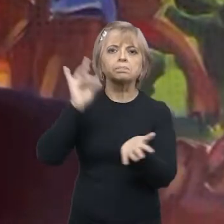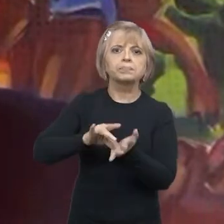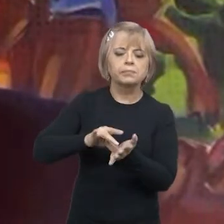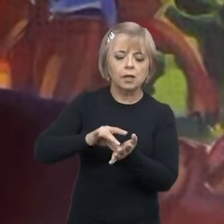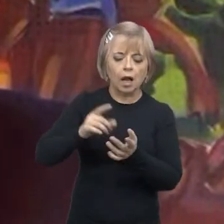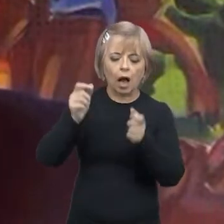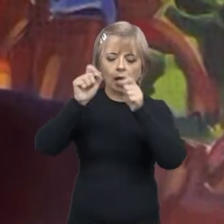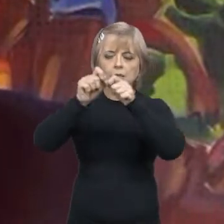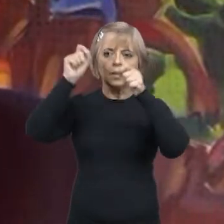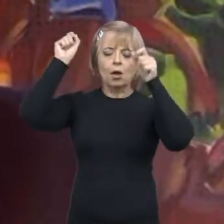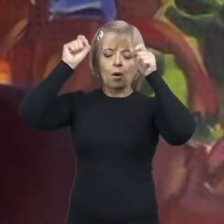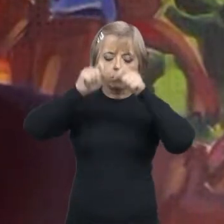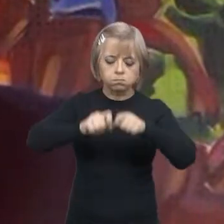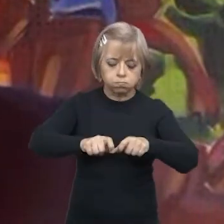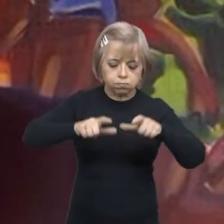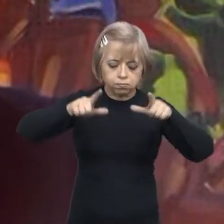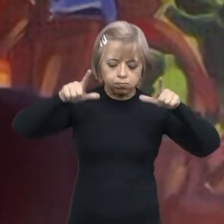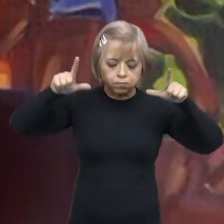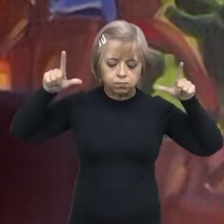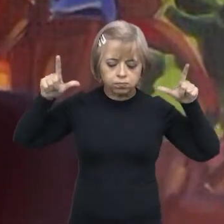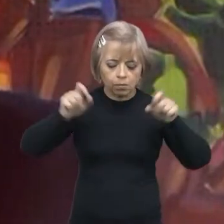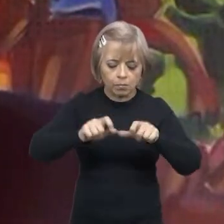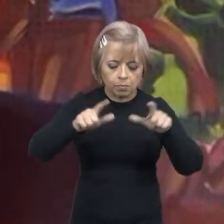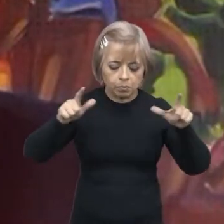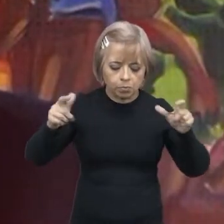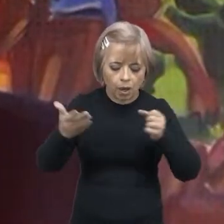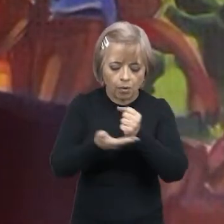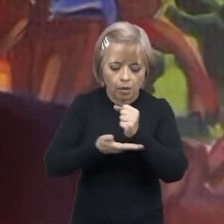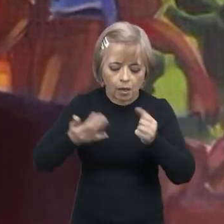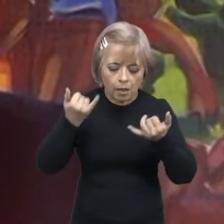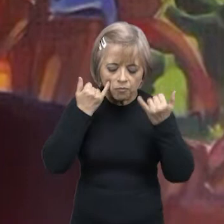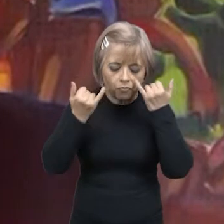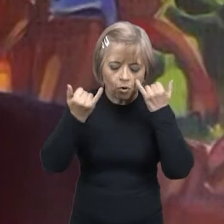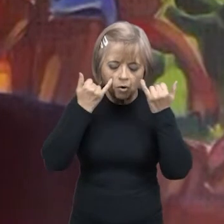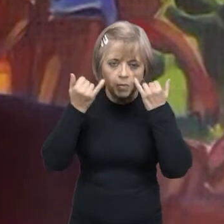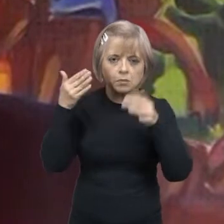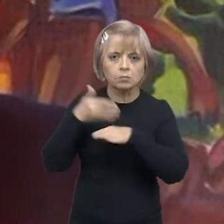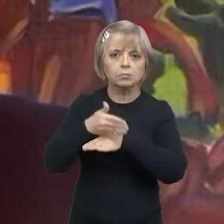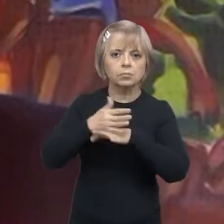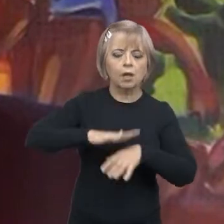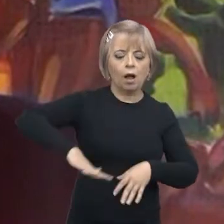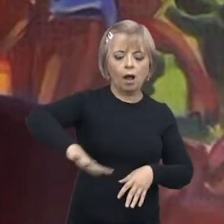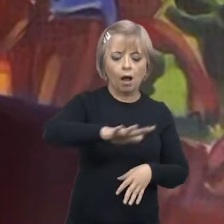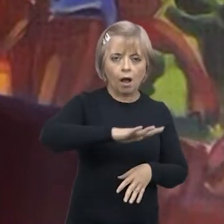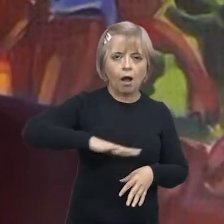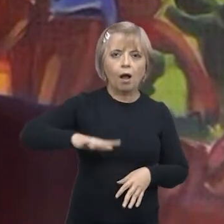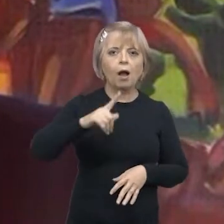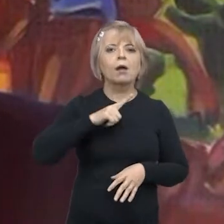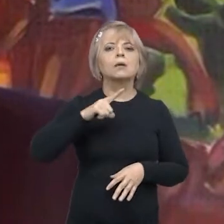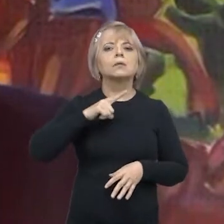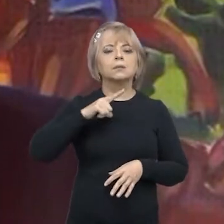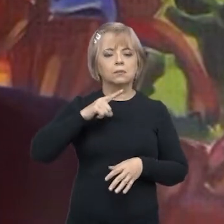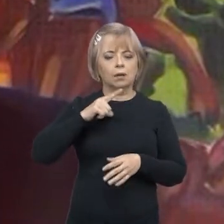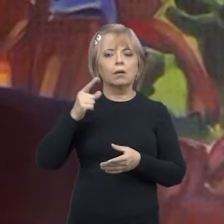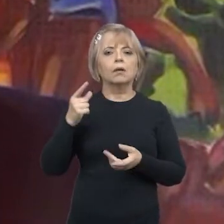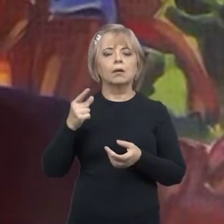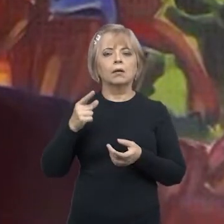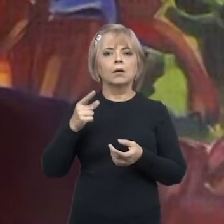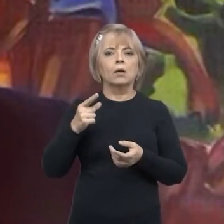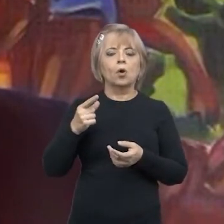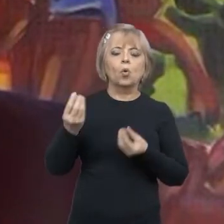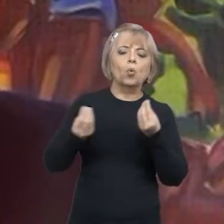e consegue ali ver toda a base de informação de normas que incidem sobre aquela área e consegue uma análise preliminar sobre